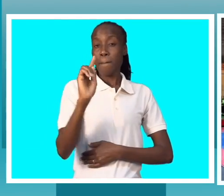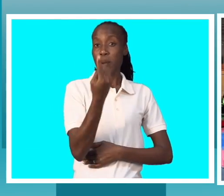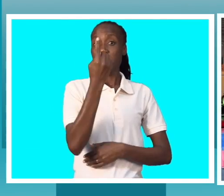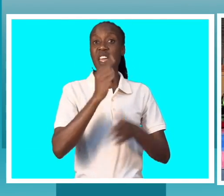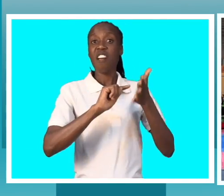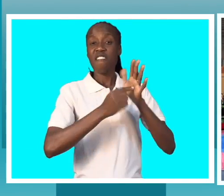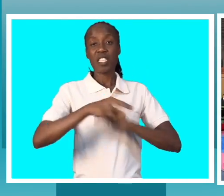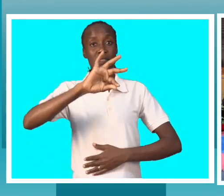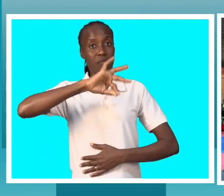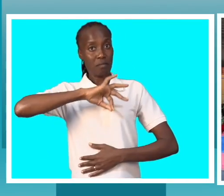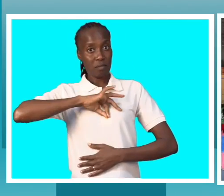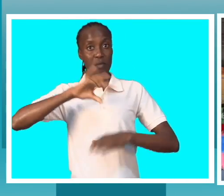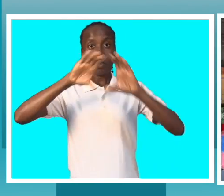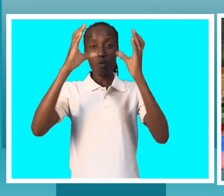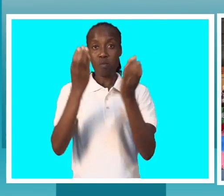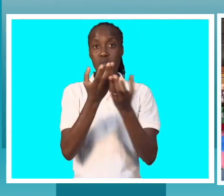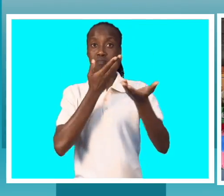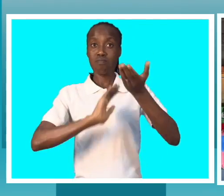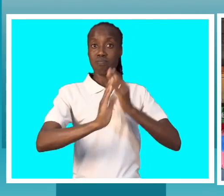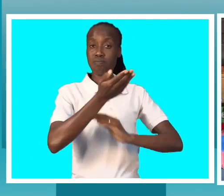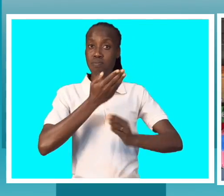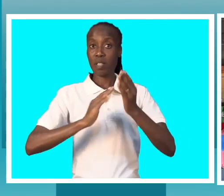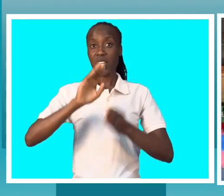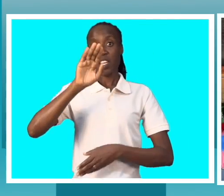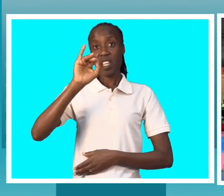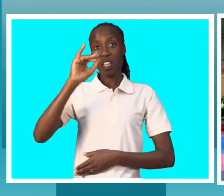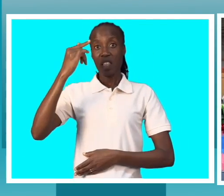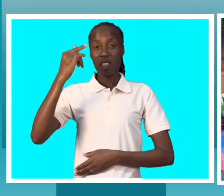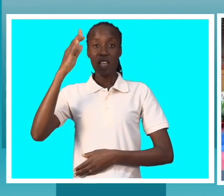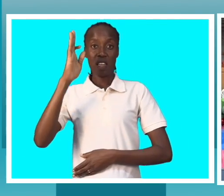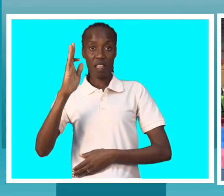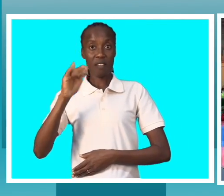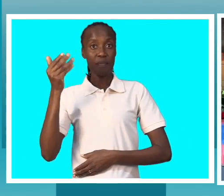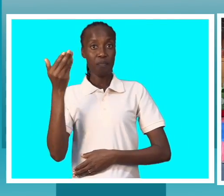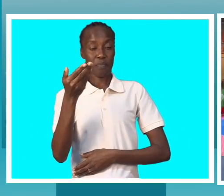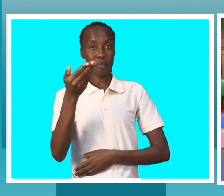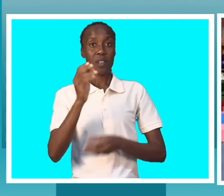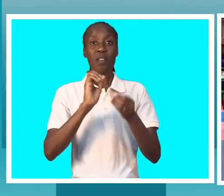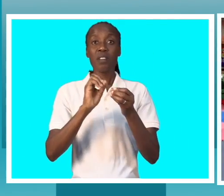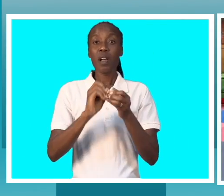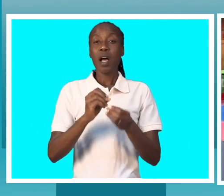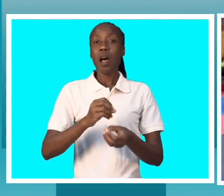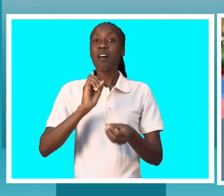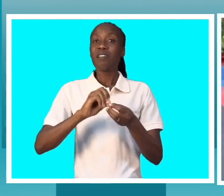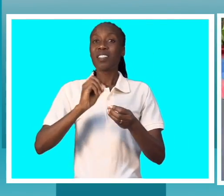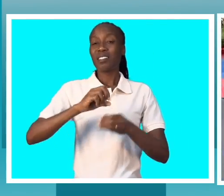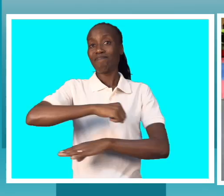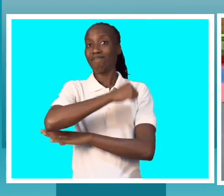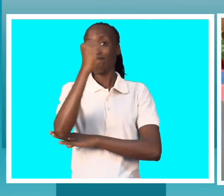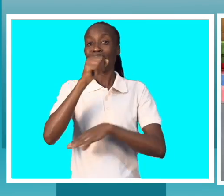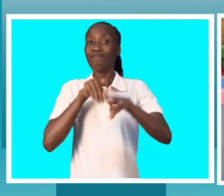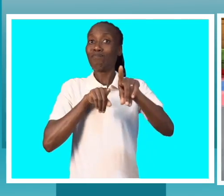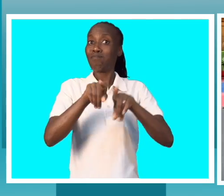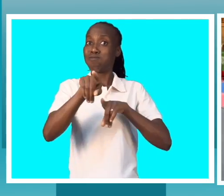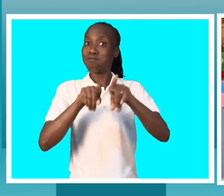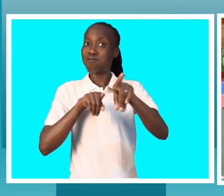edição do Campeonato do Mundo de Taekwondo ITF na categoria de Self-Defense. A prova, que